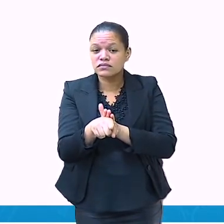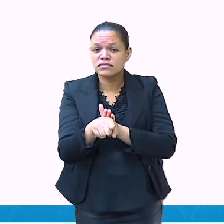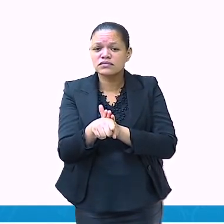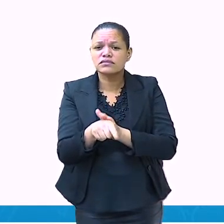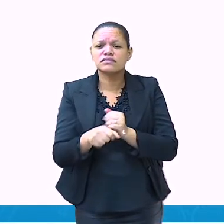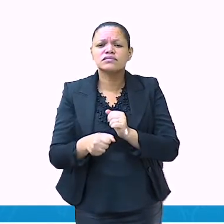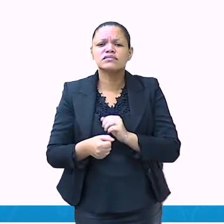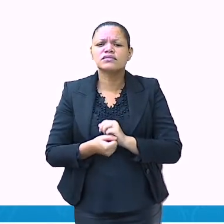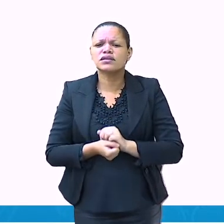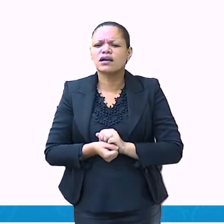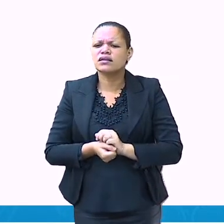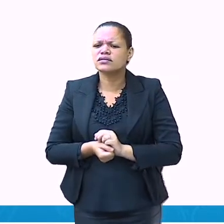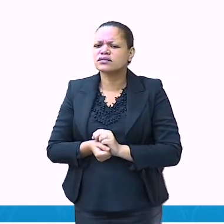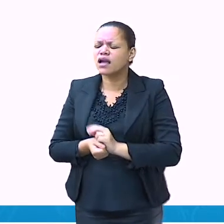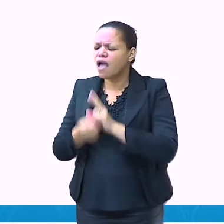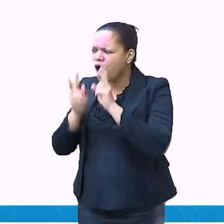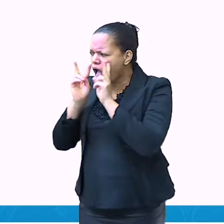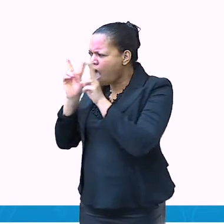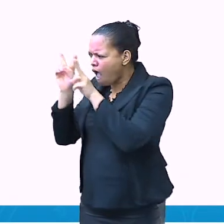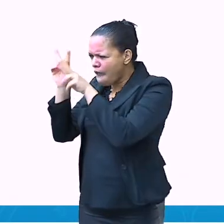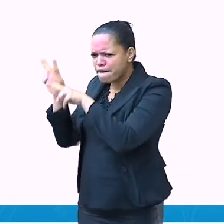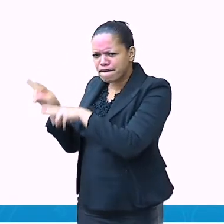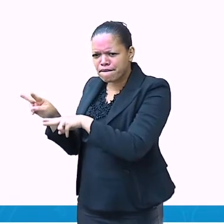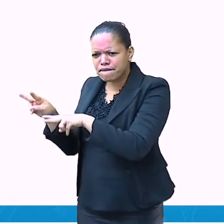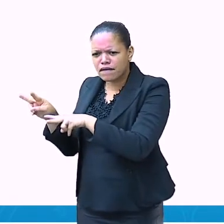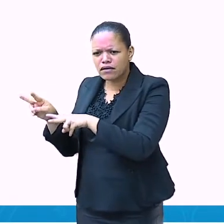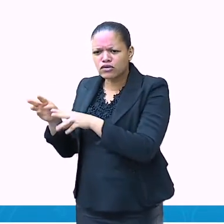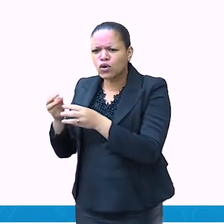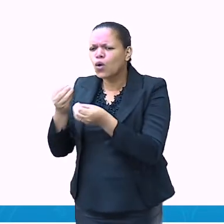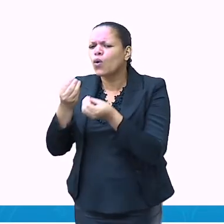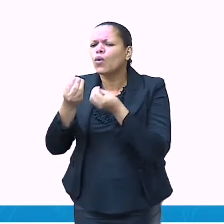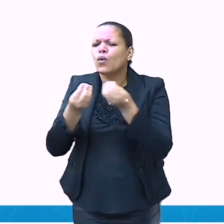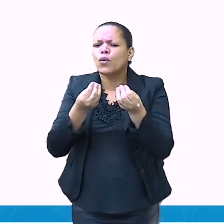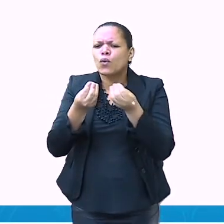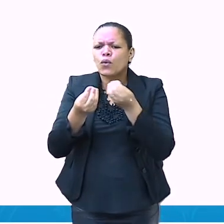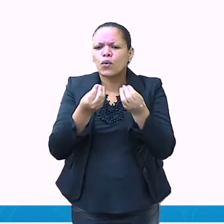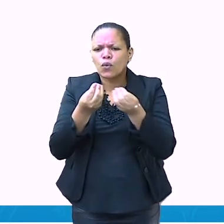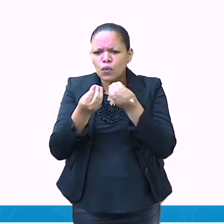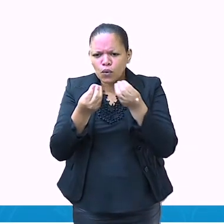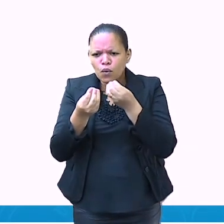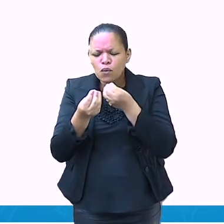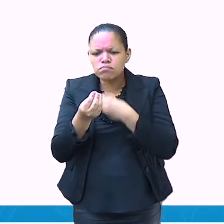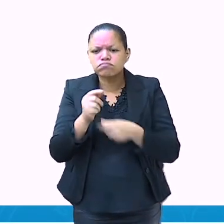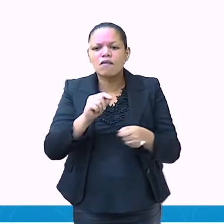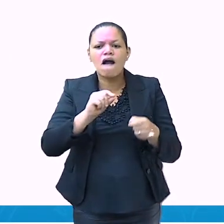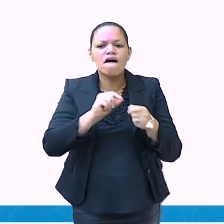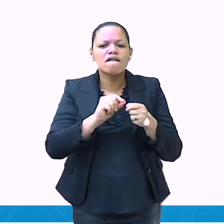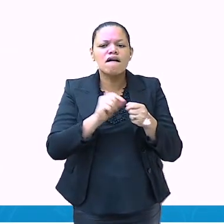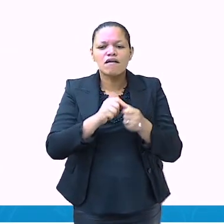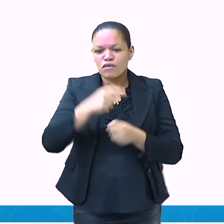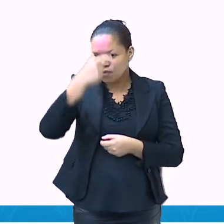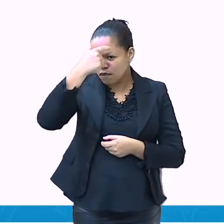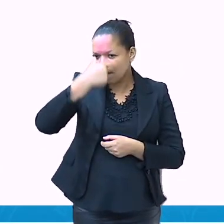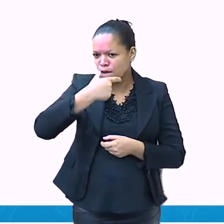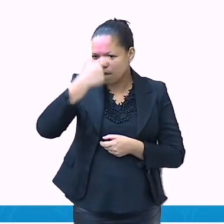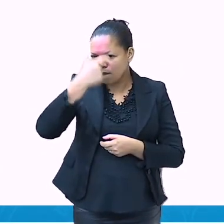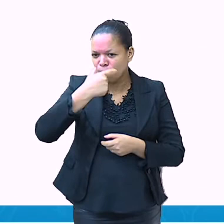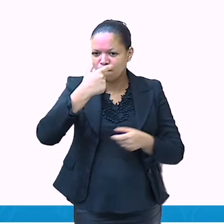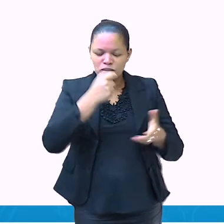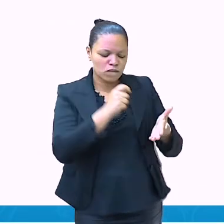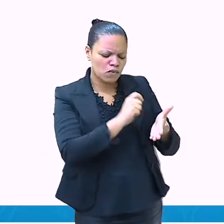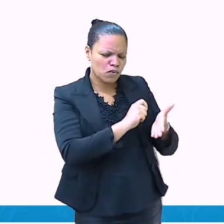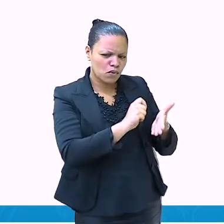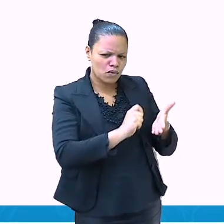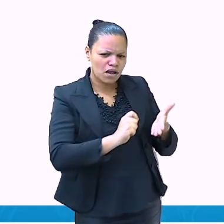were, eram. Para completar aí essa carinha, esse smiley face aí, e escreva no seu caderno,